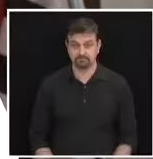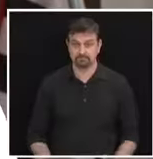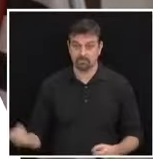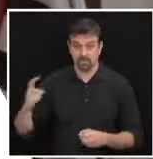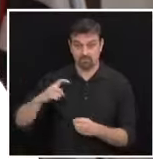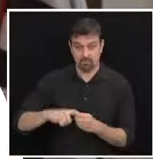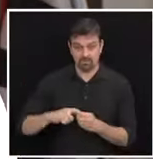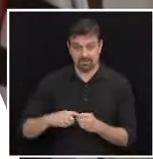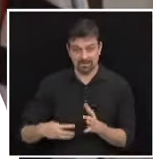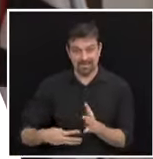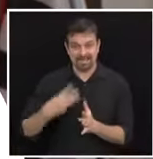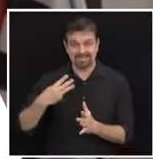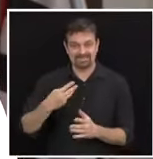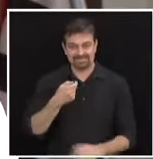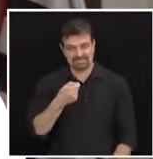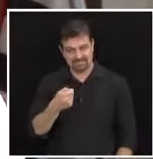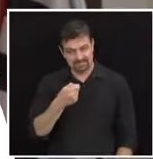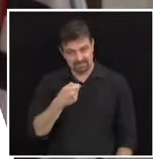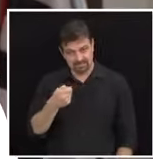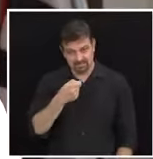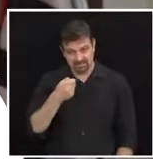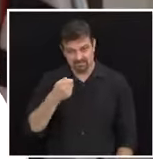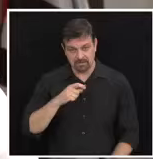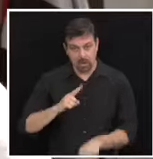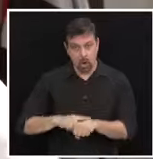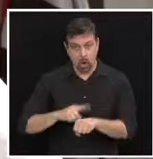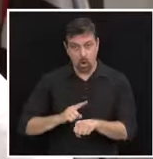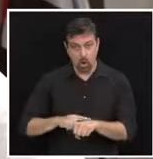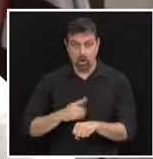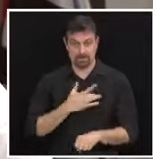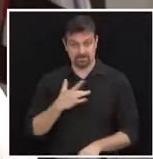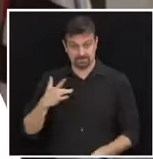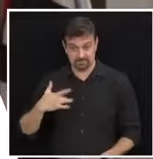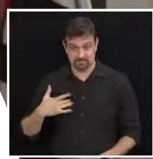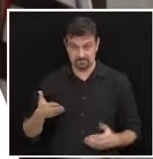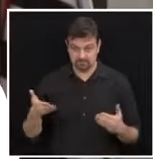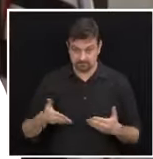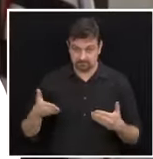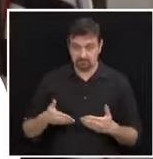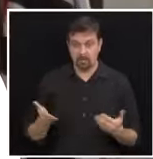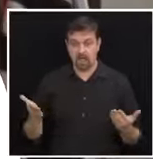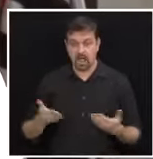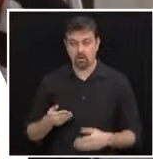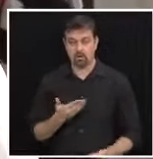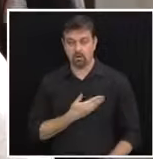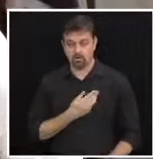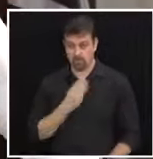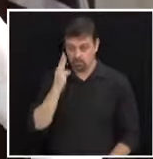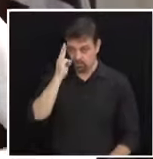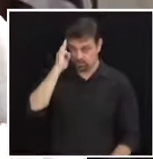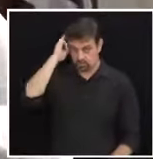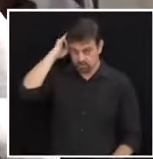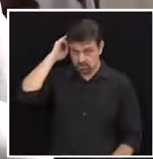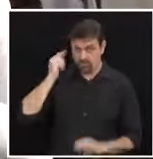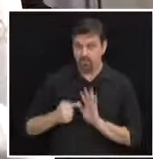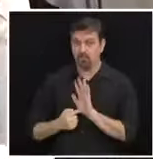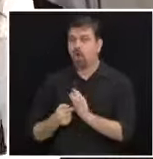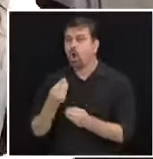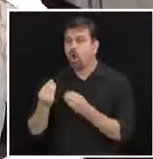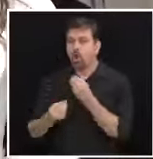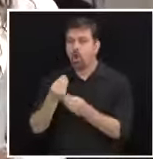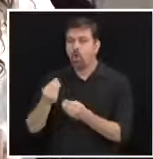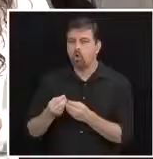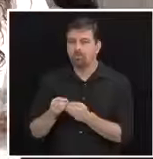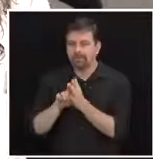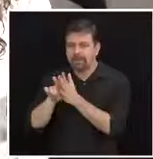Estamos de volta com o terceiro e último bloco do Momento Saúde de hoje. E agora o Michel vai mostrar para vocês como é o